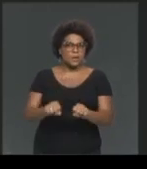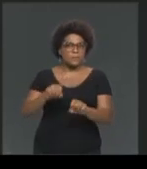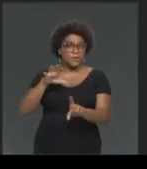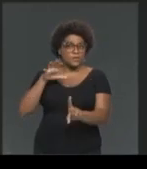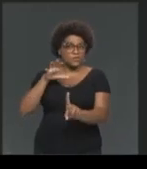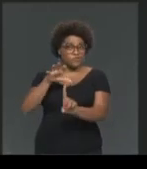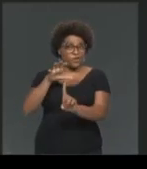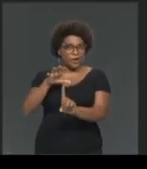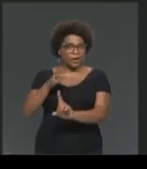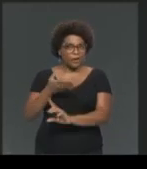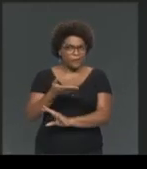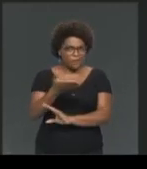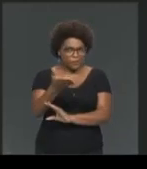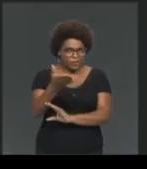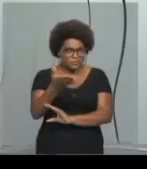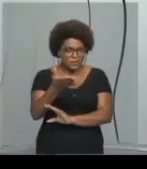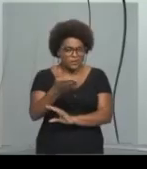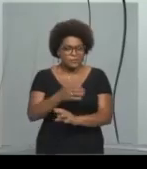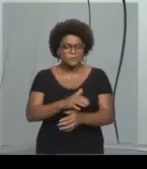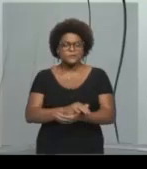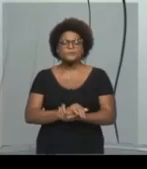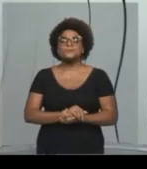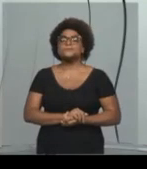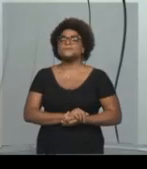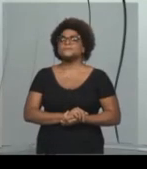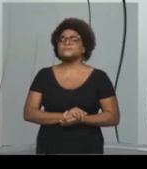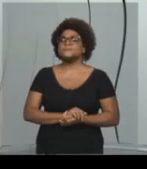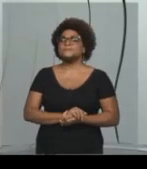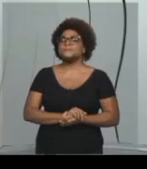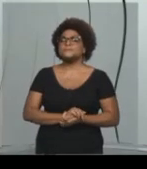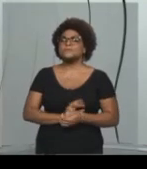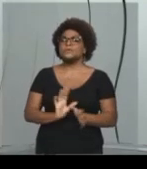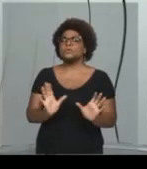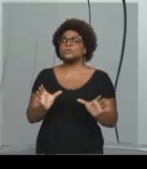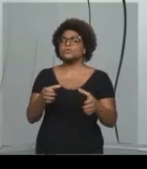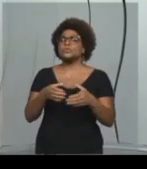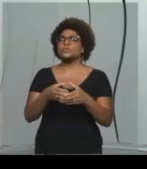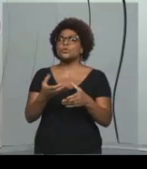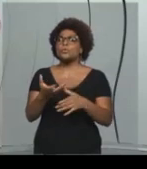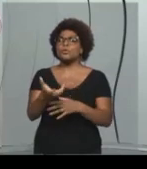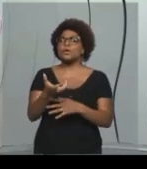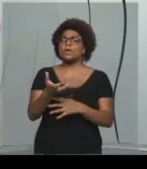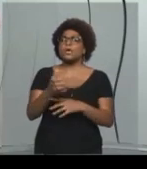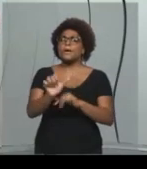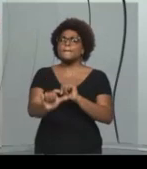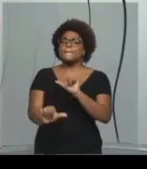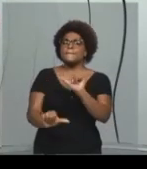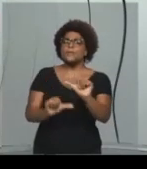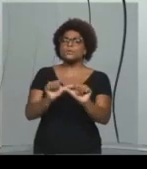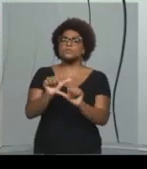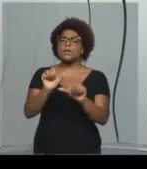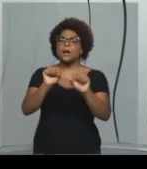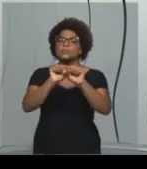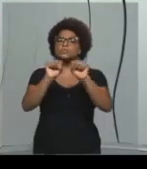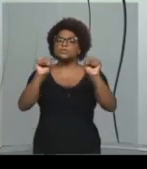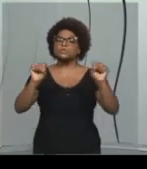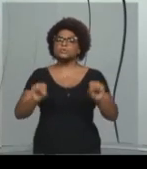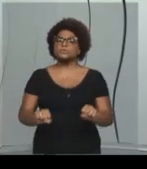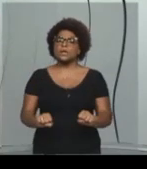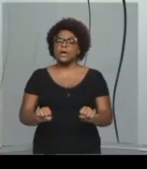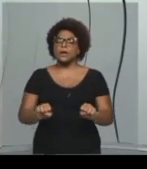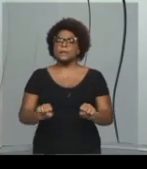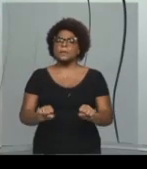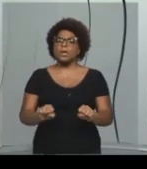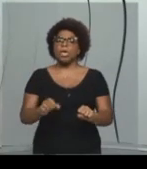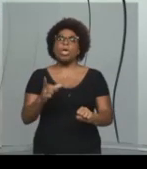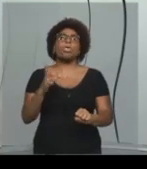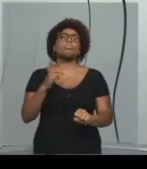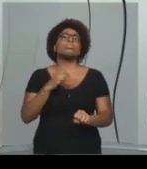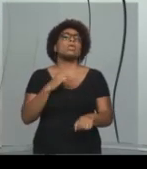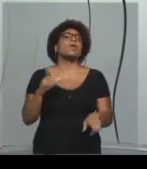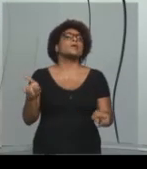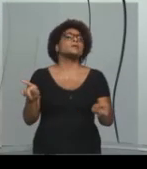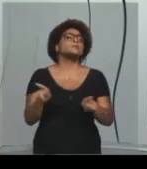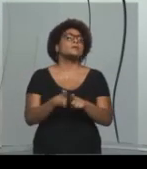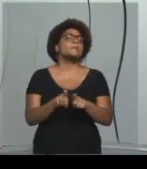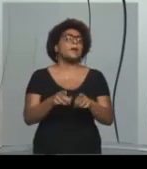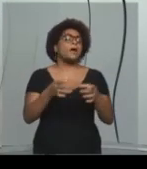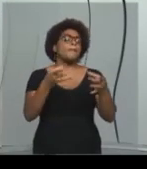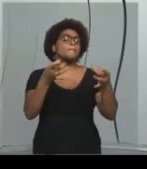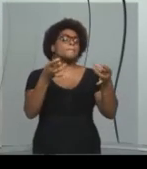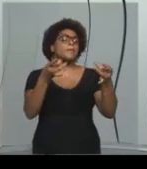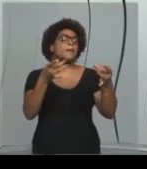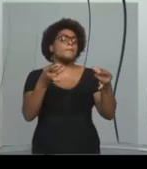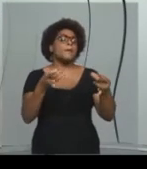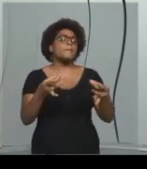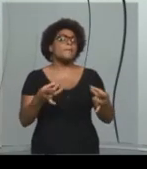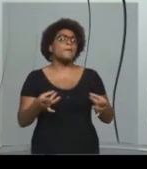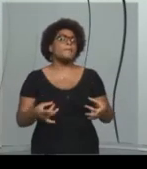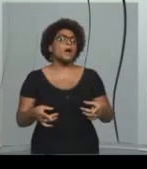que procuram modificar o sistema, procuram modificá-lo a partir de determinados critérios,